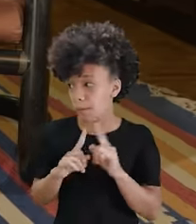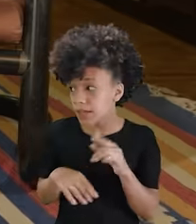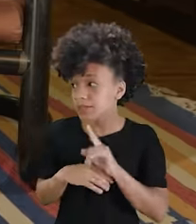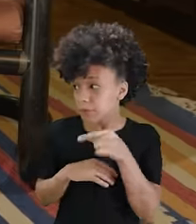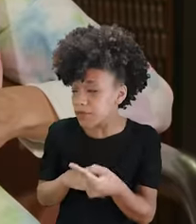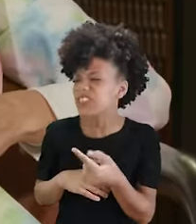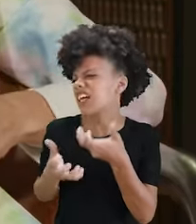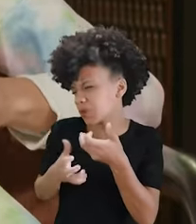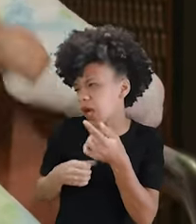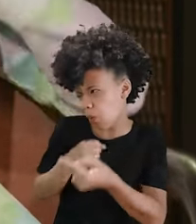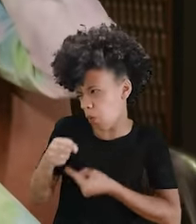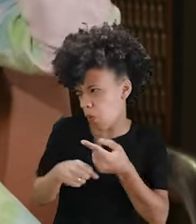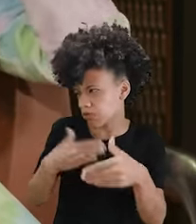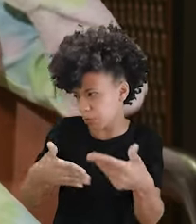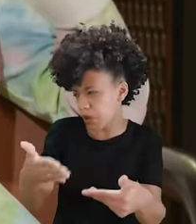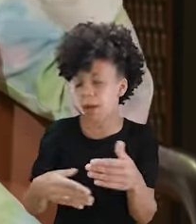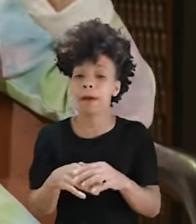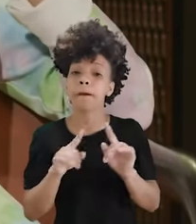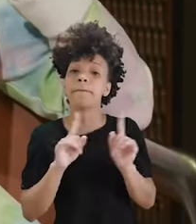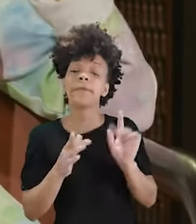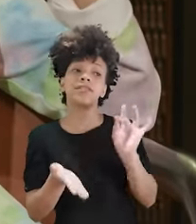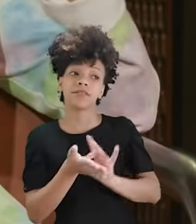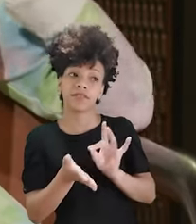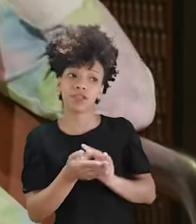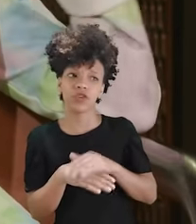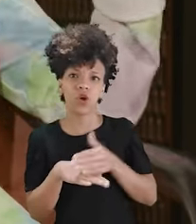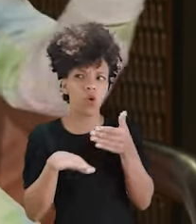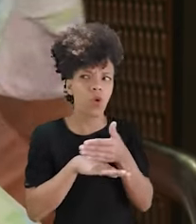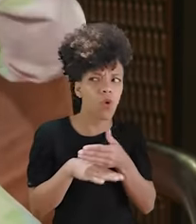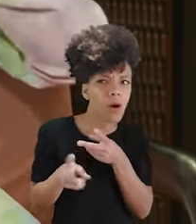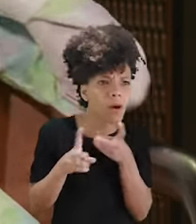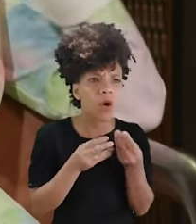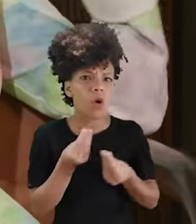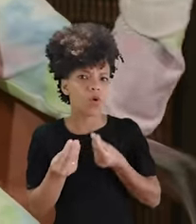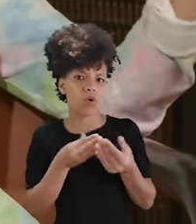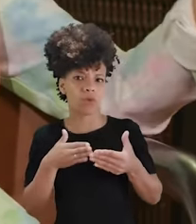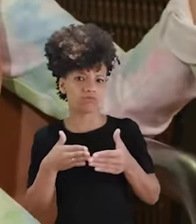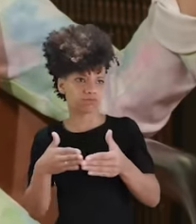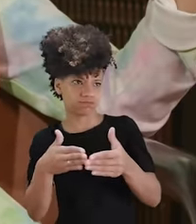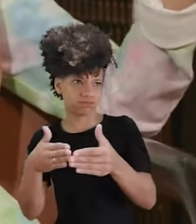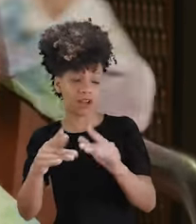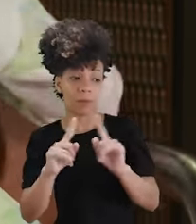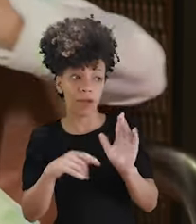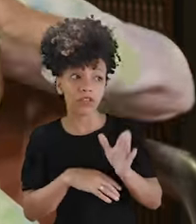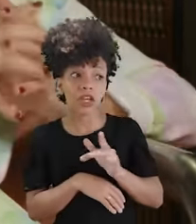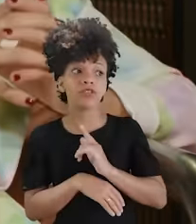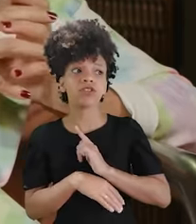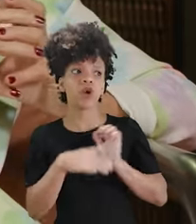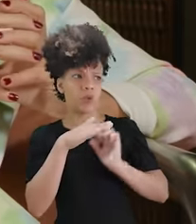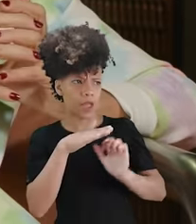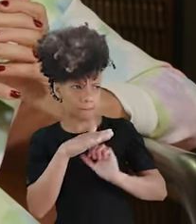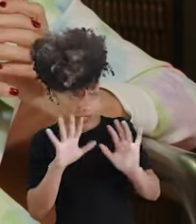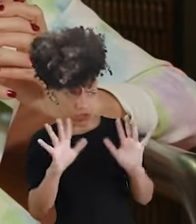foi você não quer ficar um ano inteiro Então na verdade quando eu entrava eu comecei a ver como a nava Bordo e